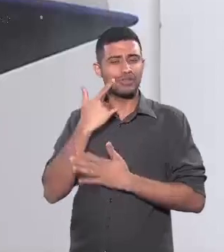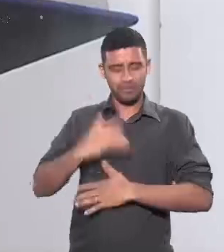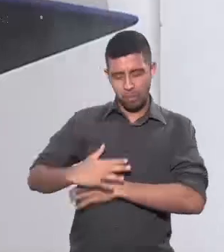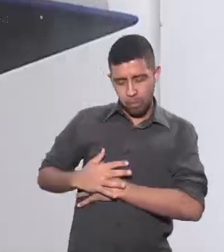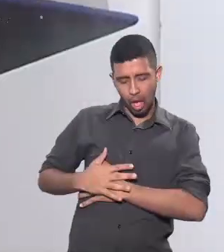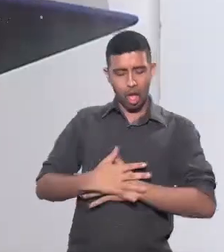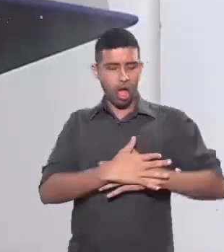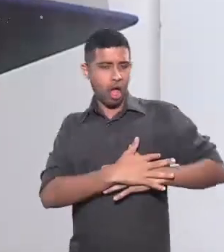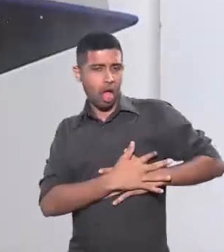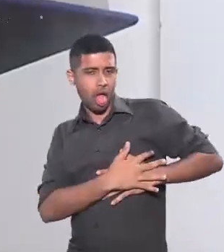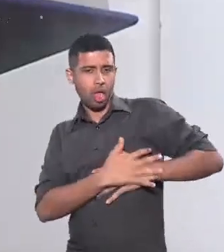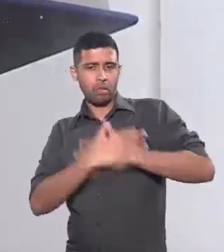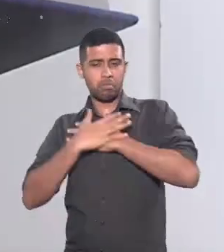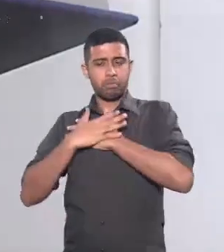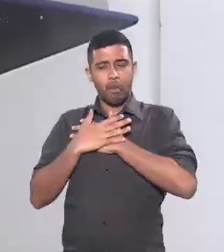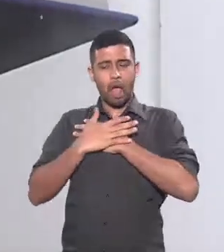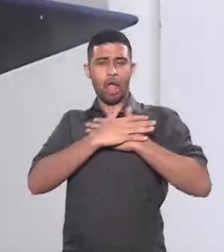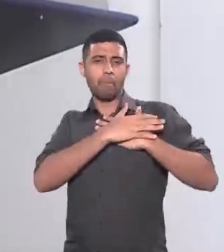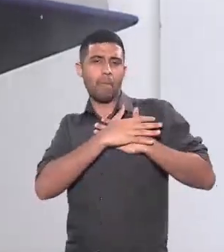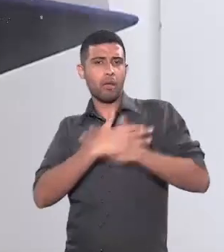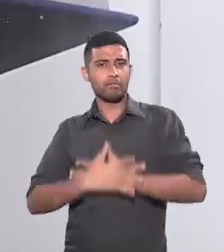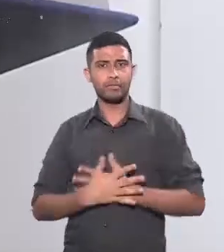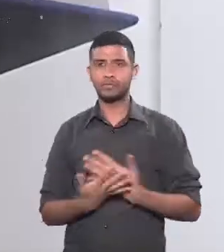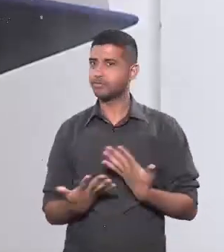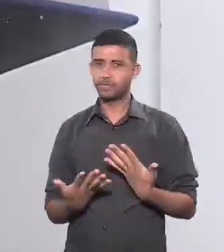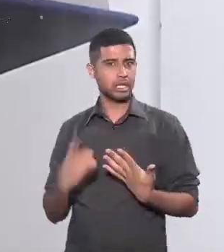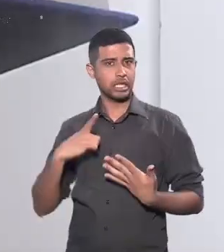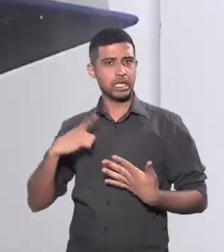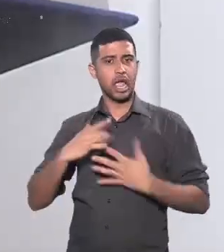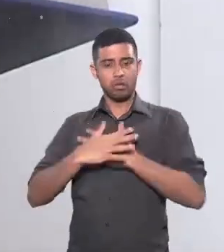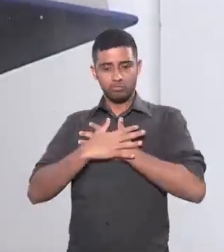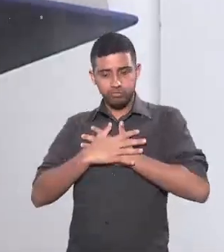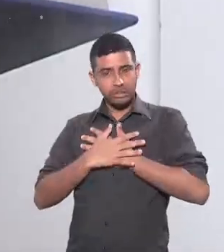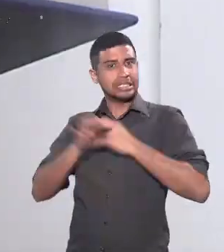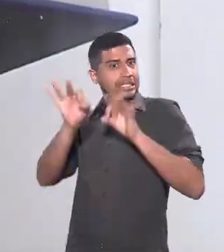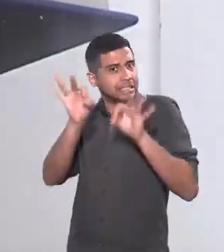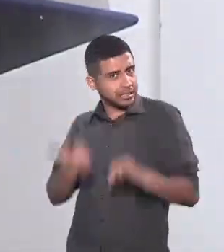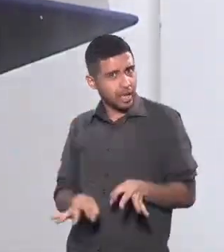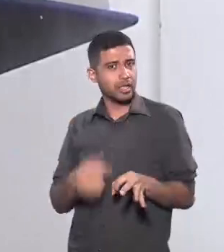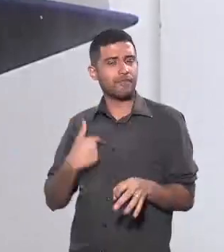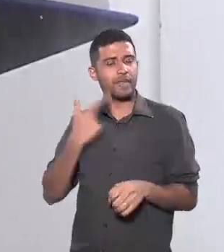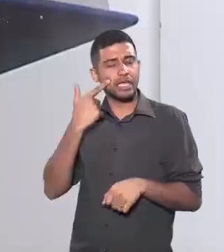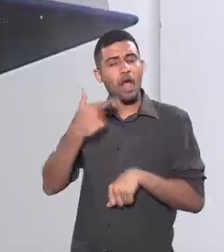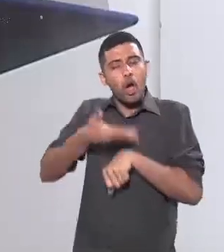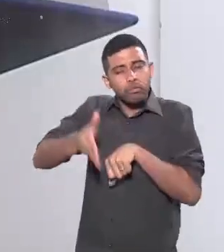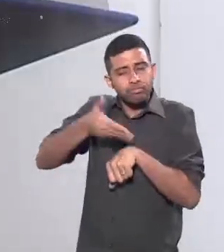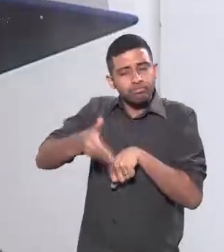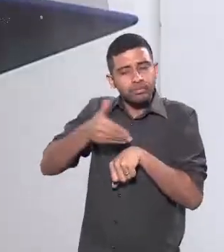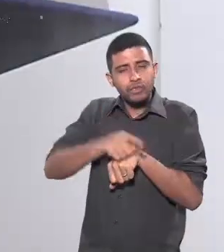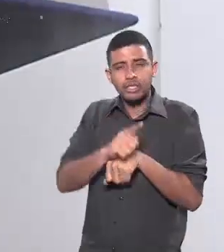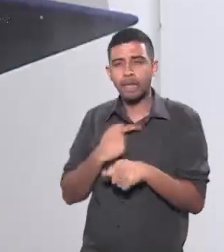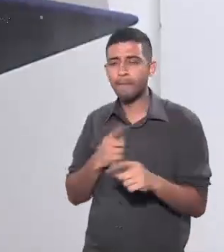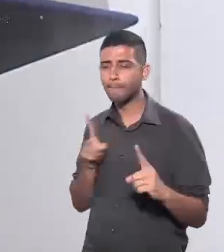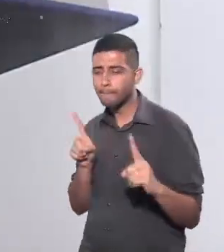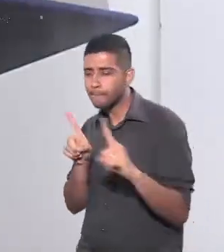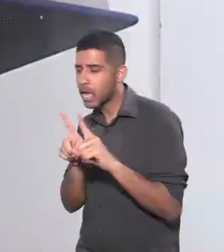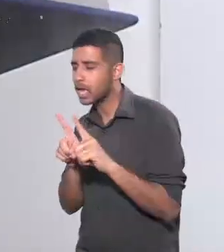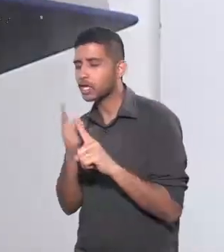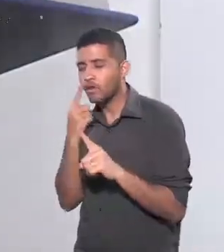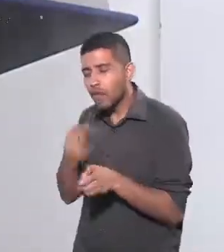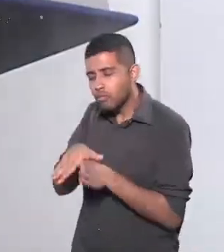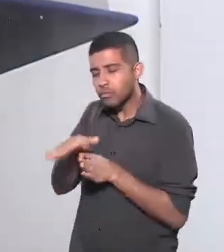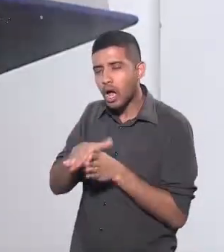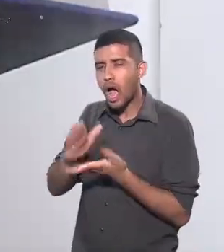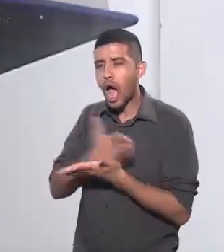acabam colocando no ponto errado, alguns vai no externo, no bolso bem aqui embaixo. Então você tem que, na hora que eles estão fazendo a parte prática, você tem que ficar próximo, orientando.